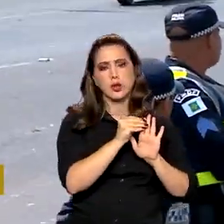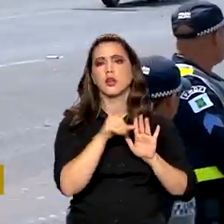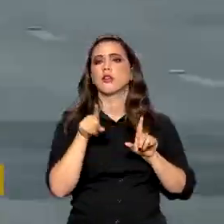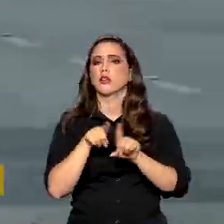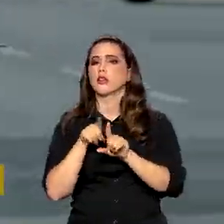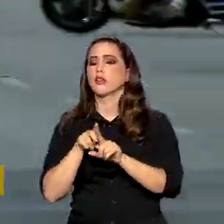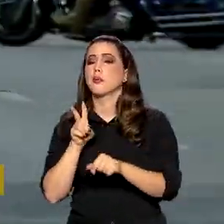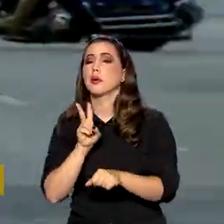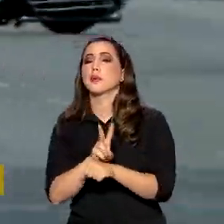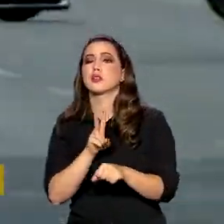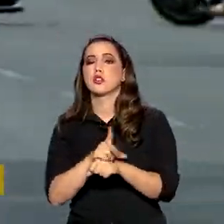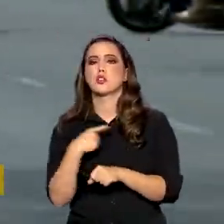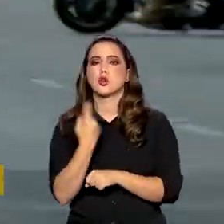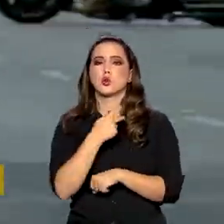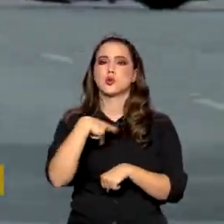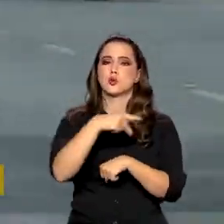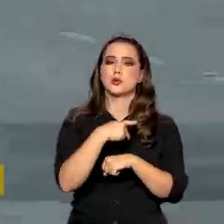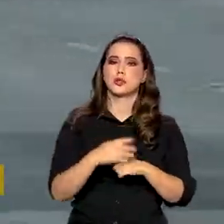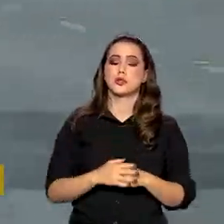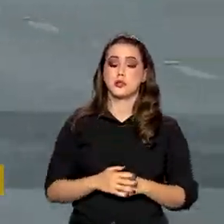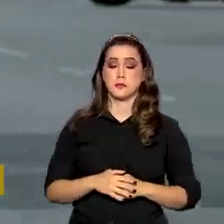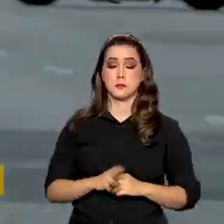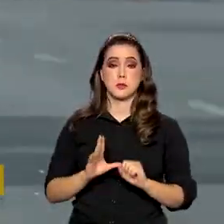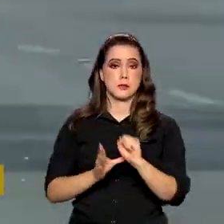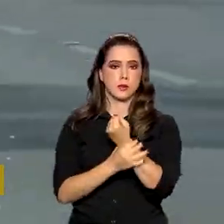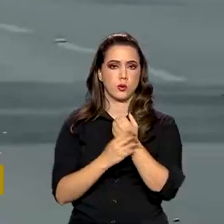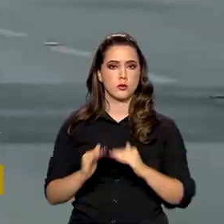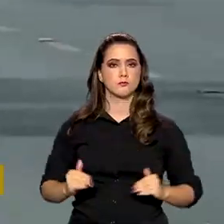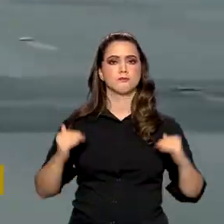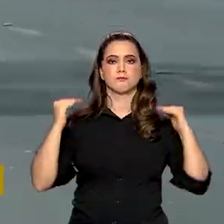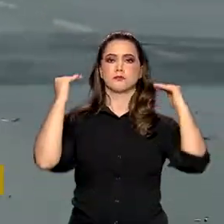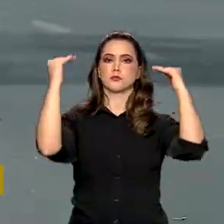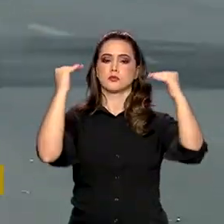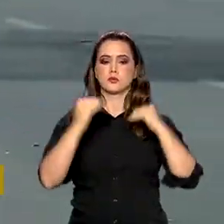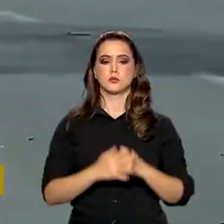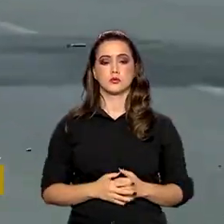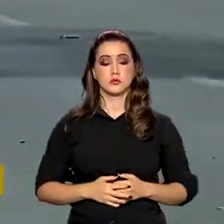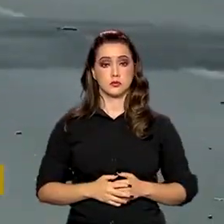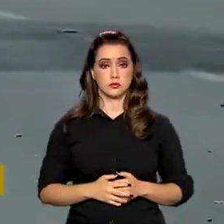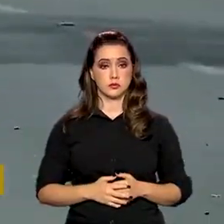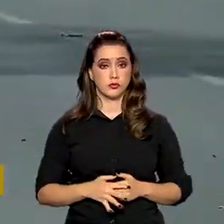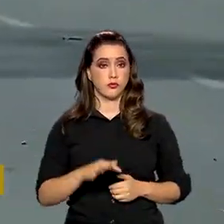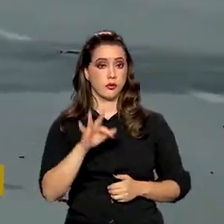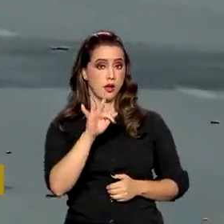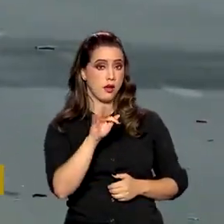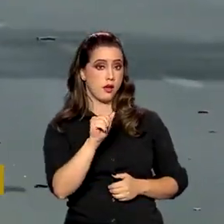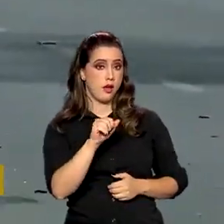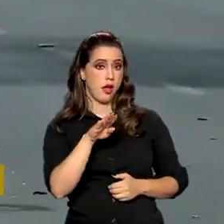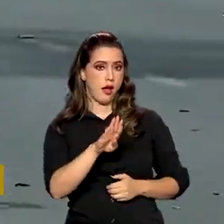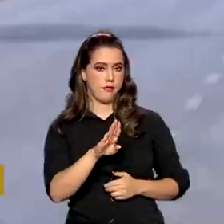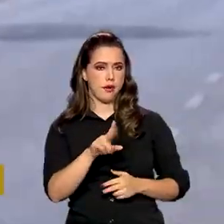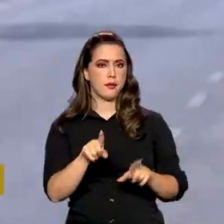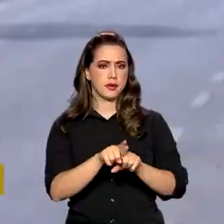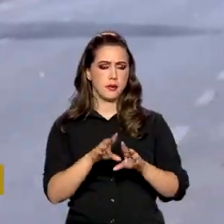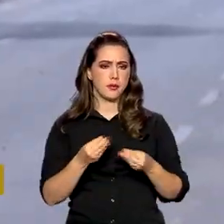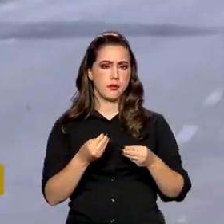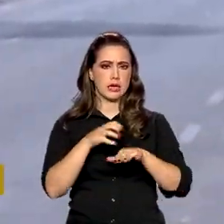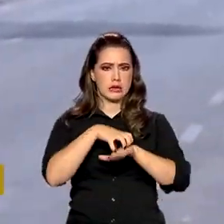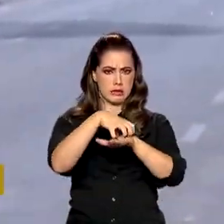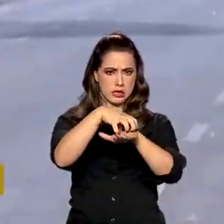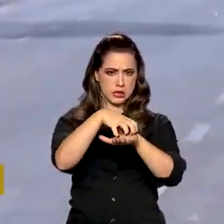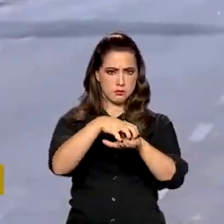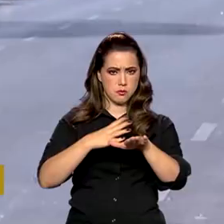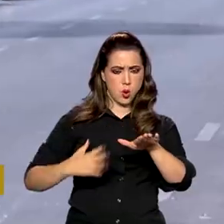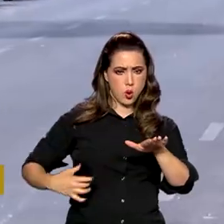garantindo a defesa da nossa soberania. A FAB também faz transporte de órgãos, não é isso, Major? Faz transporte de órgãos, é